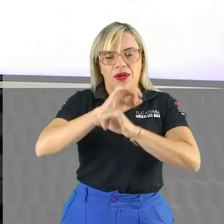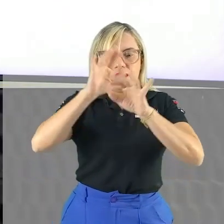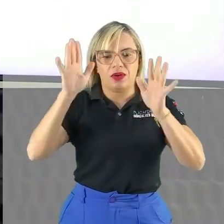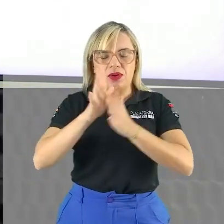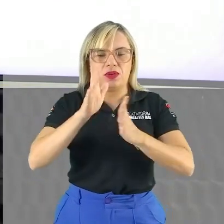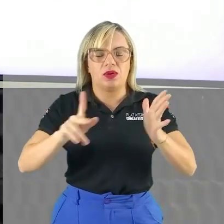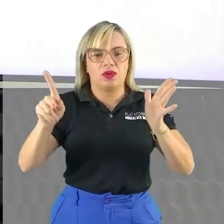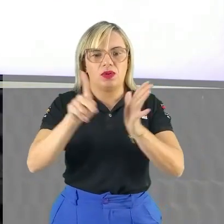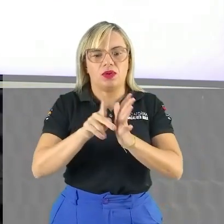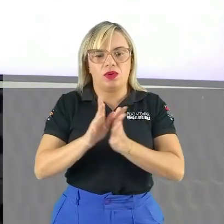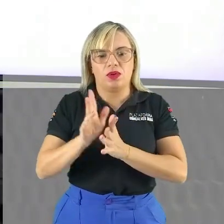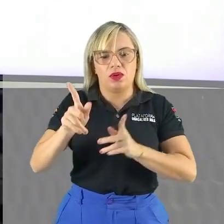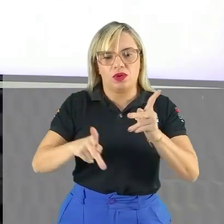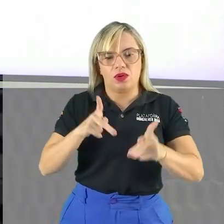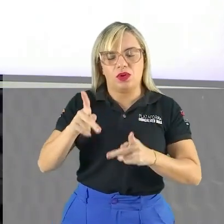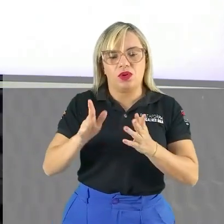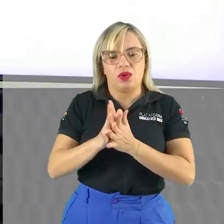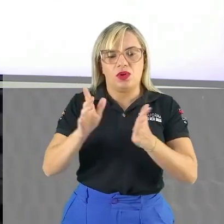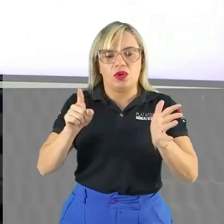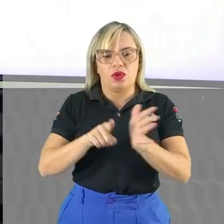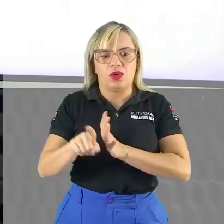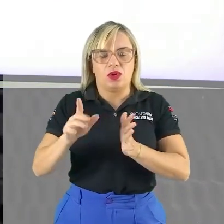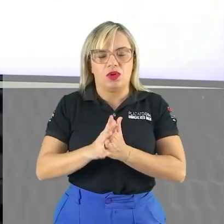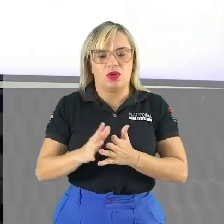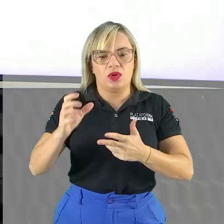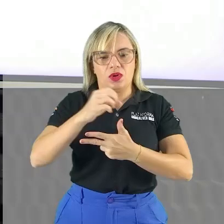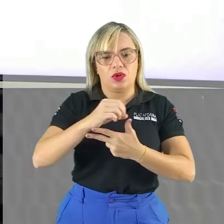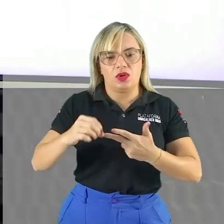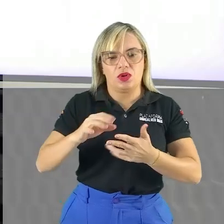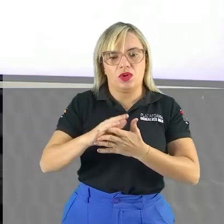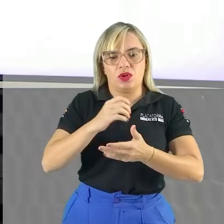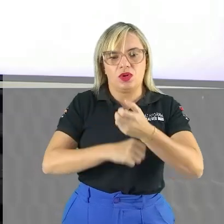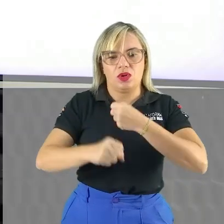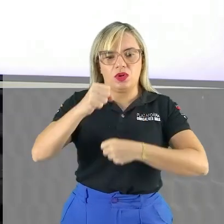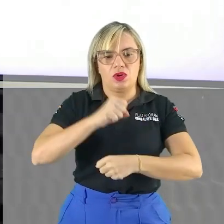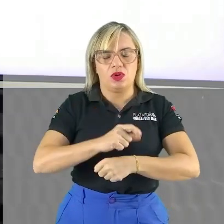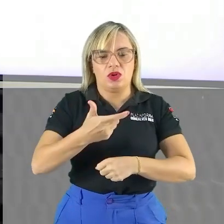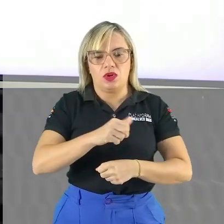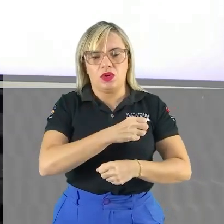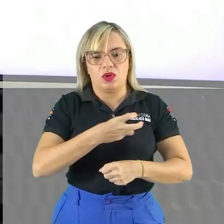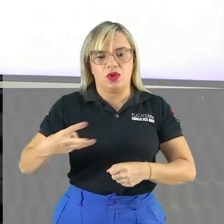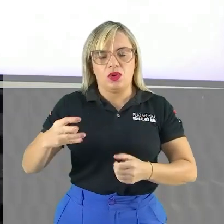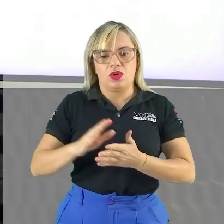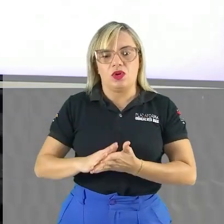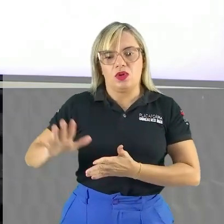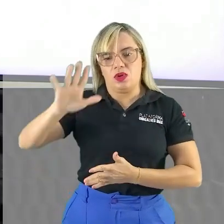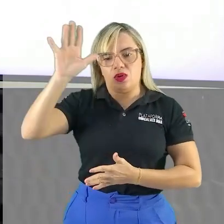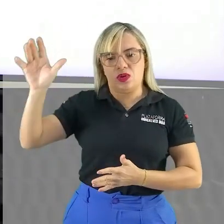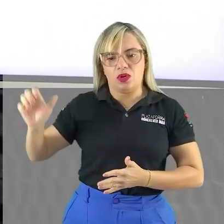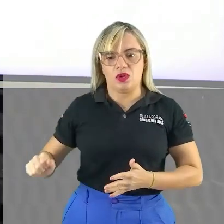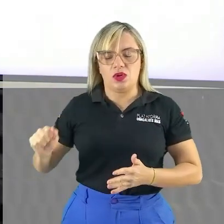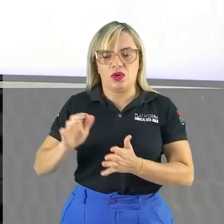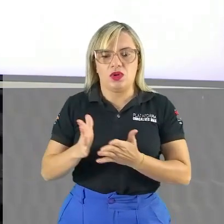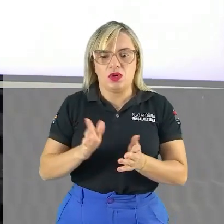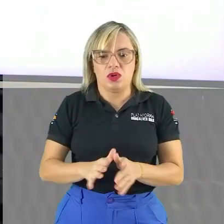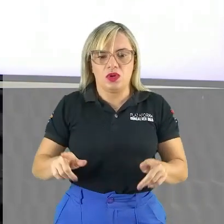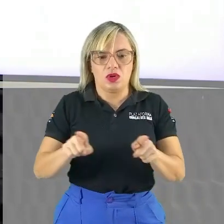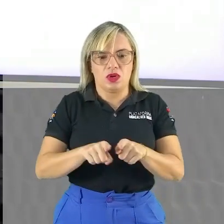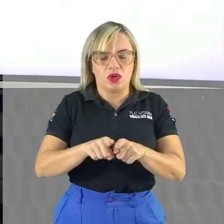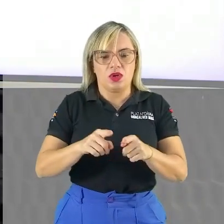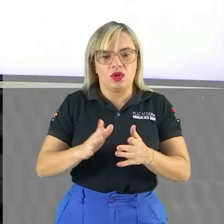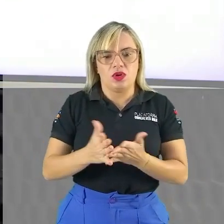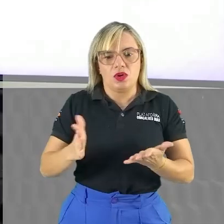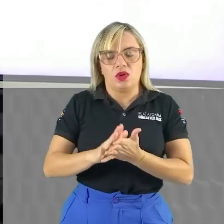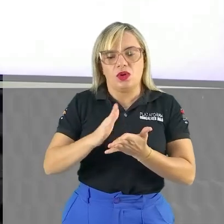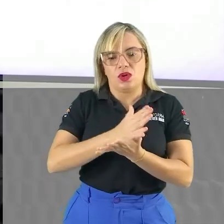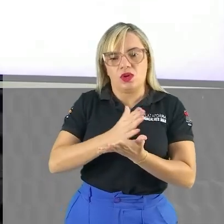seu próprio povo. Vamos lá para a nossa questão. Enem 2013. A África também já serviu como ponto de partida para comédias